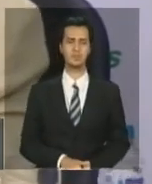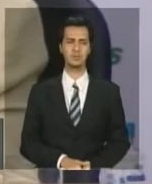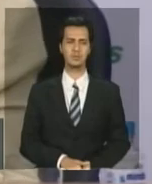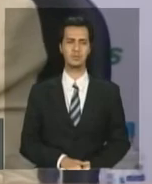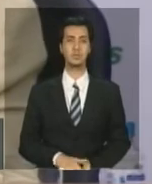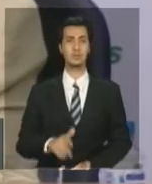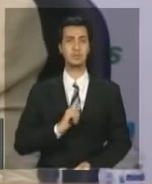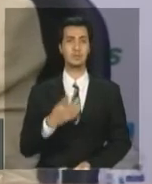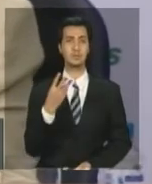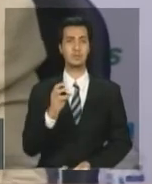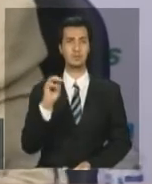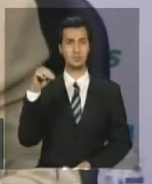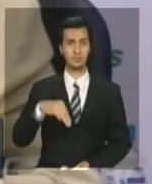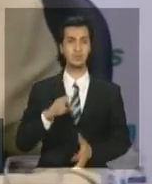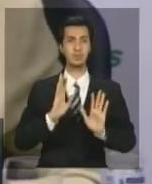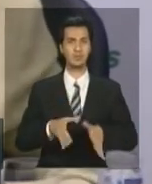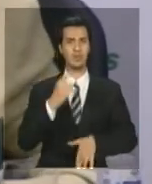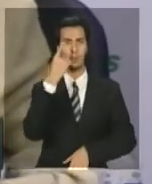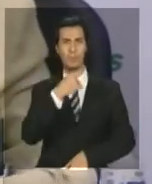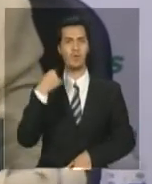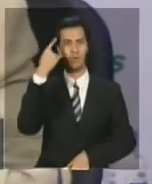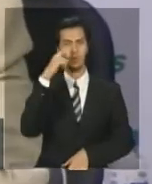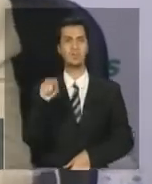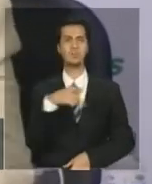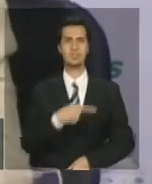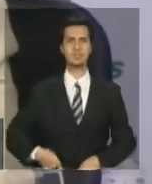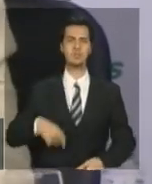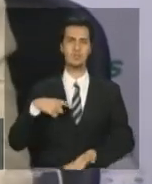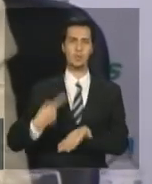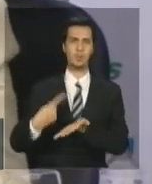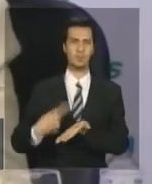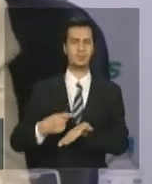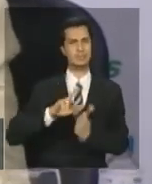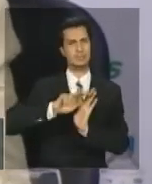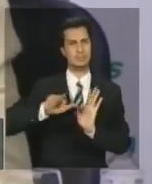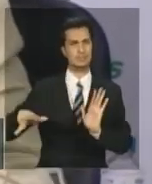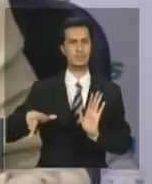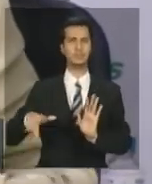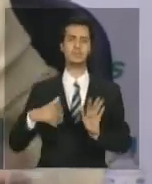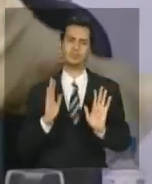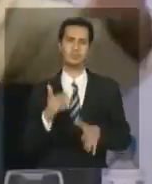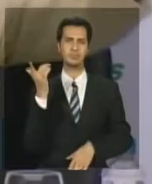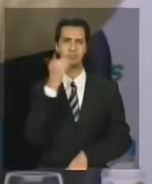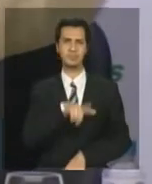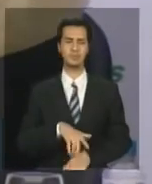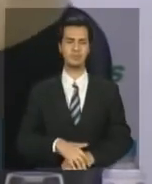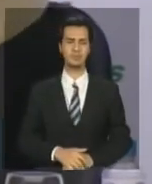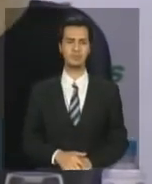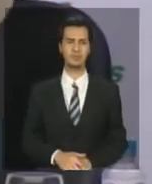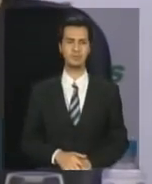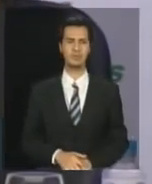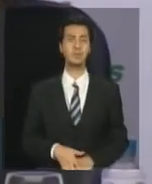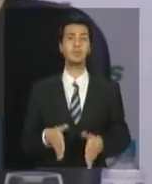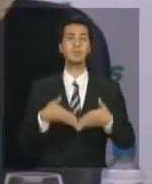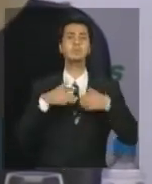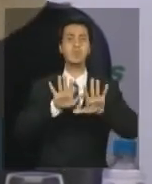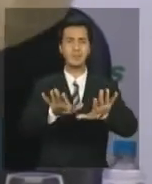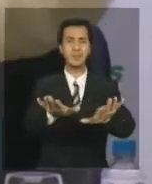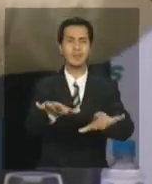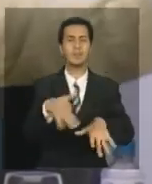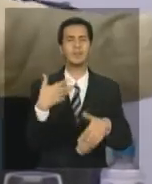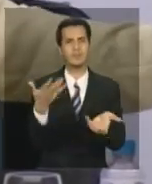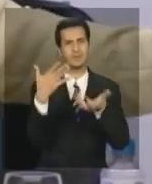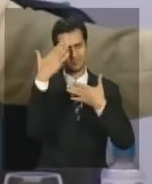tínhamos 30 minutos, já fechou quase em uma hora, ela tem outros compromissos. Eu acho que está mais do que atendido. Vem cá, gente, para aí. Eu